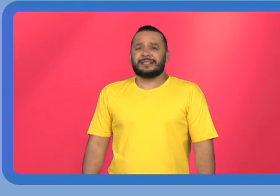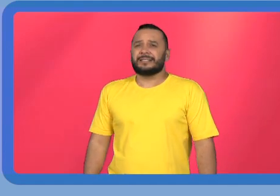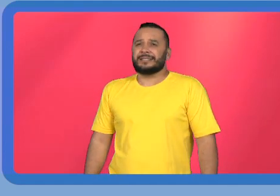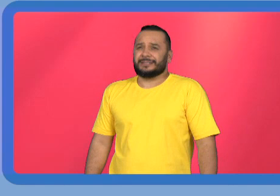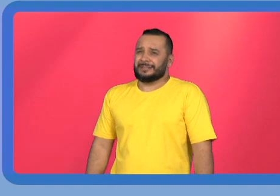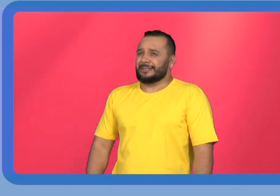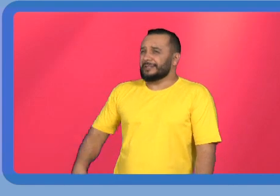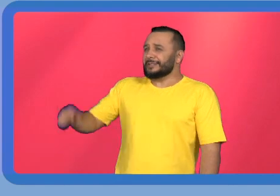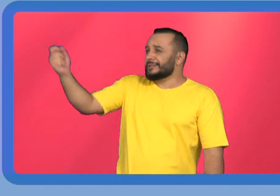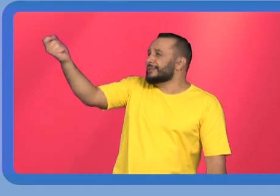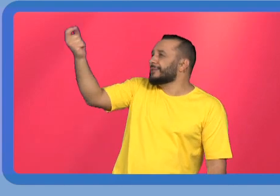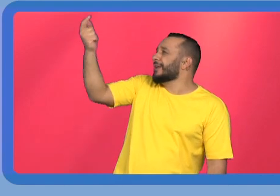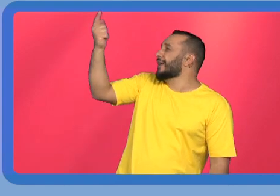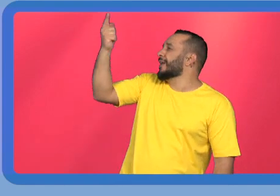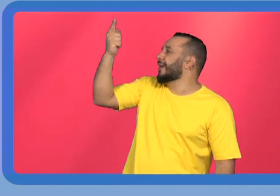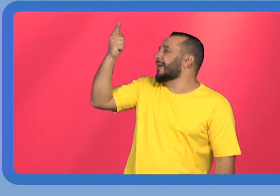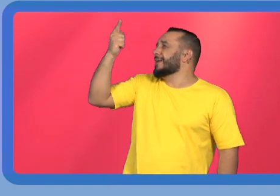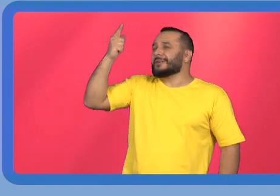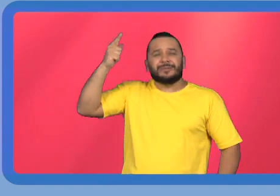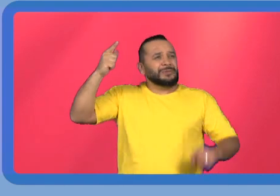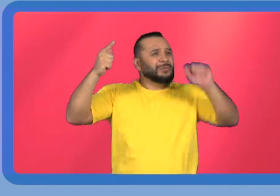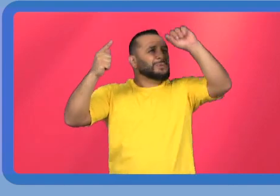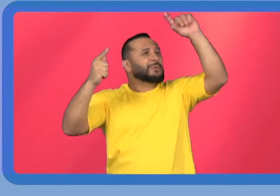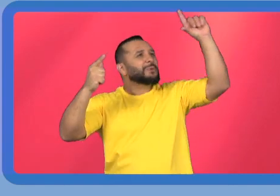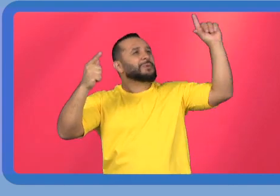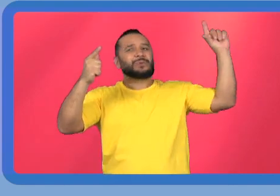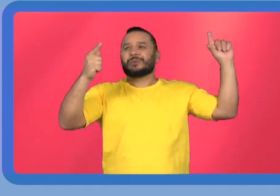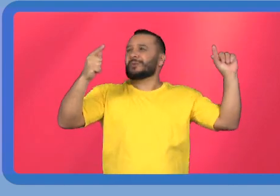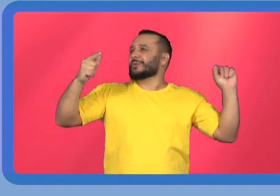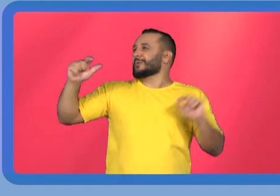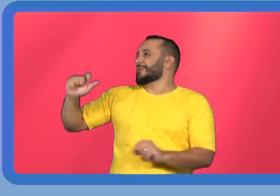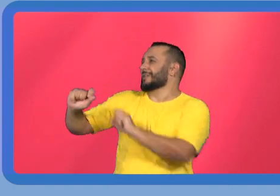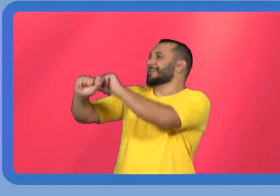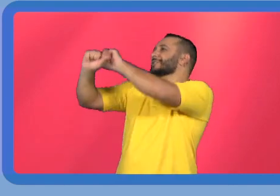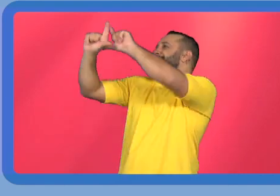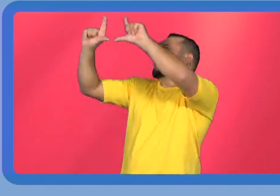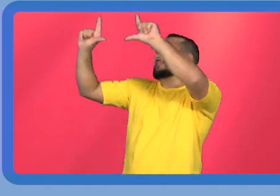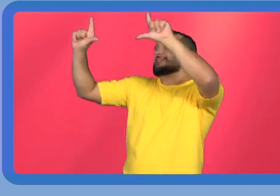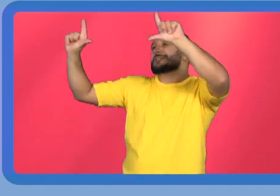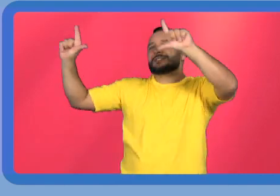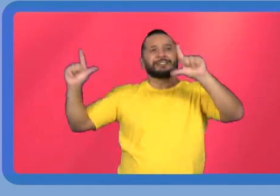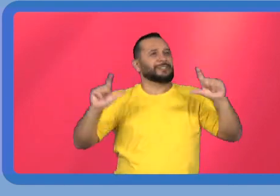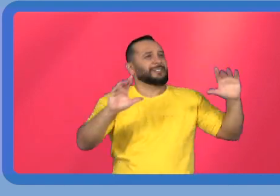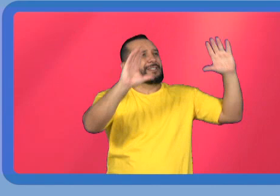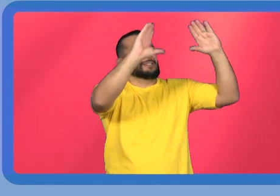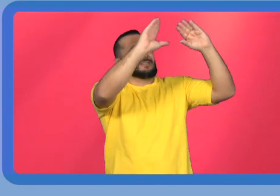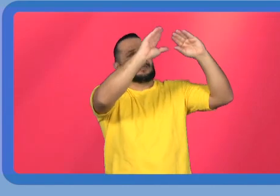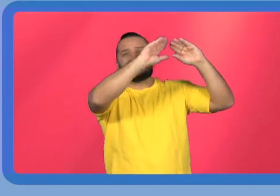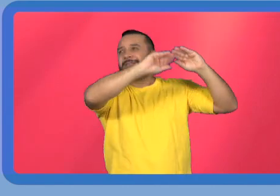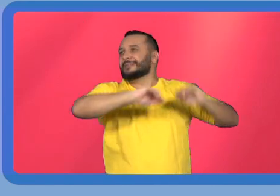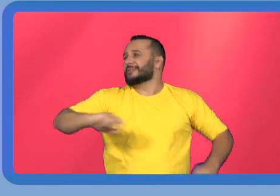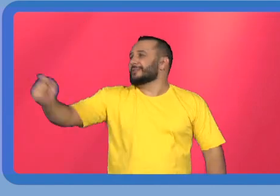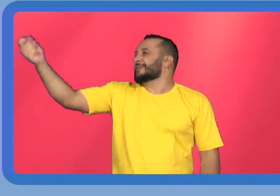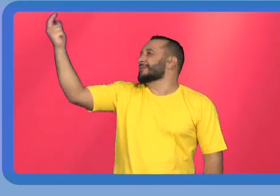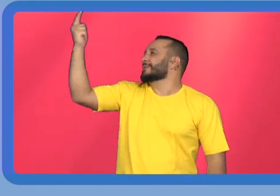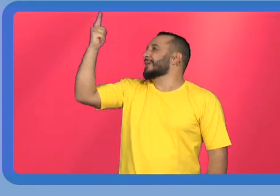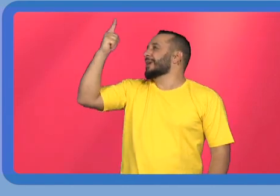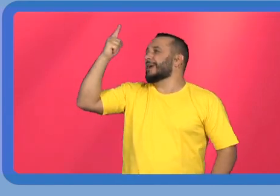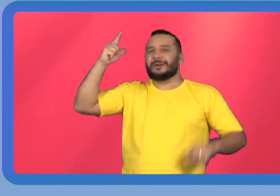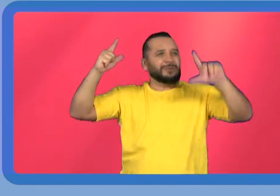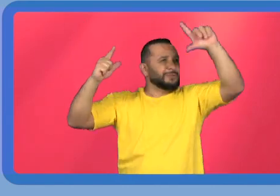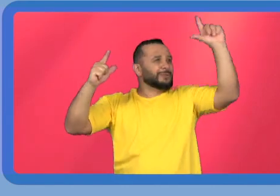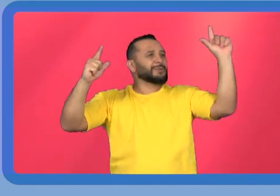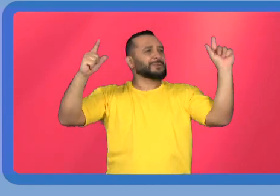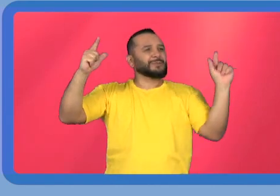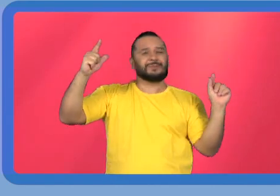Brilha o sol e brilha a lua, um de noite, outro de dia. Brilha o sol e brilha a lua, um de